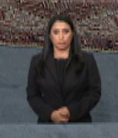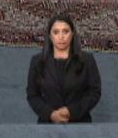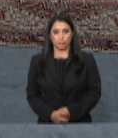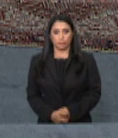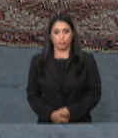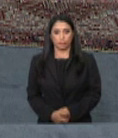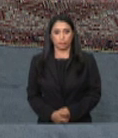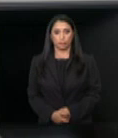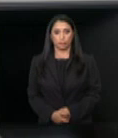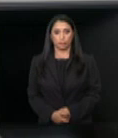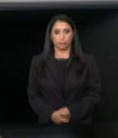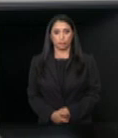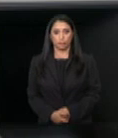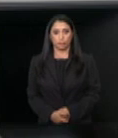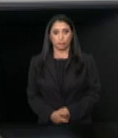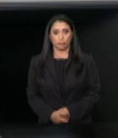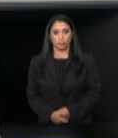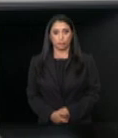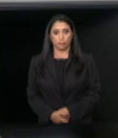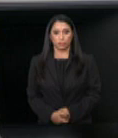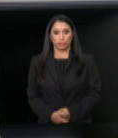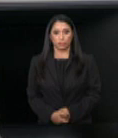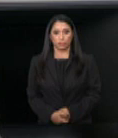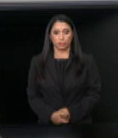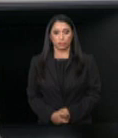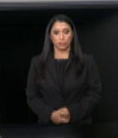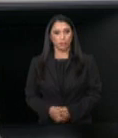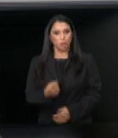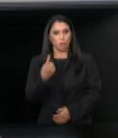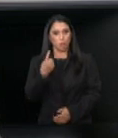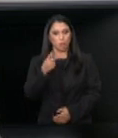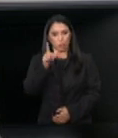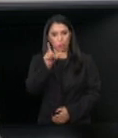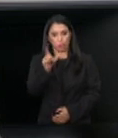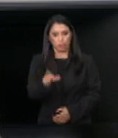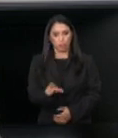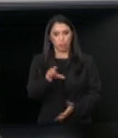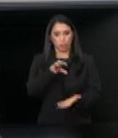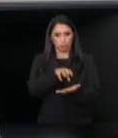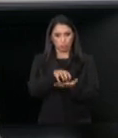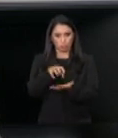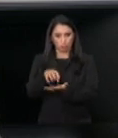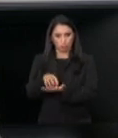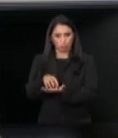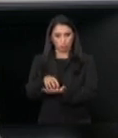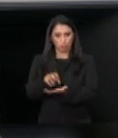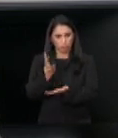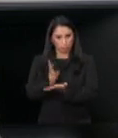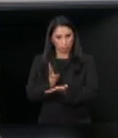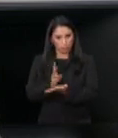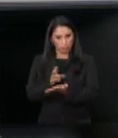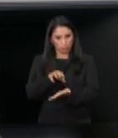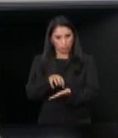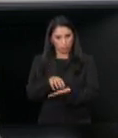é um por órgão mas vocês são do mesmo órgãos